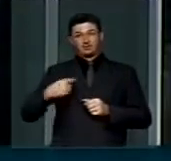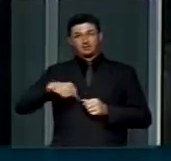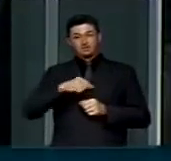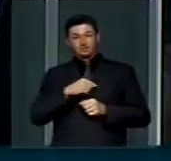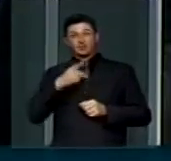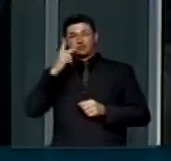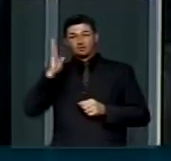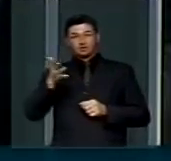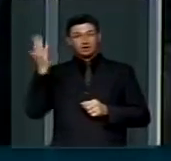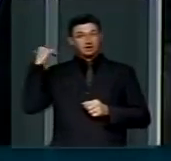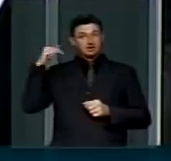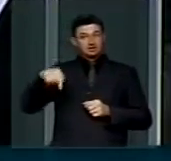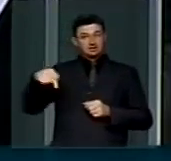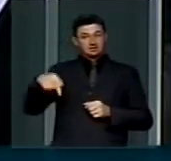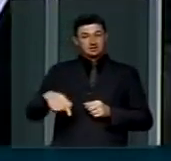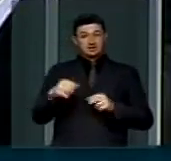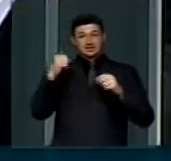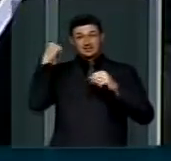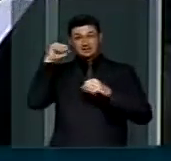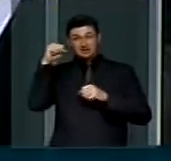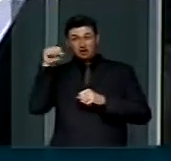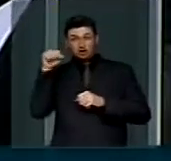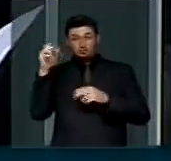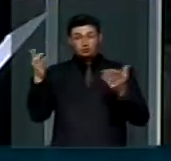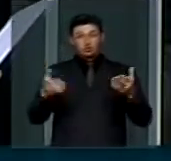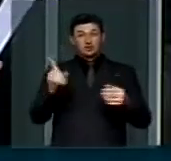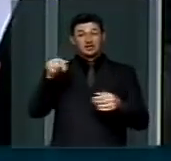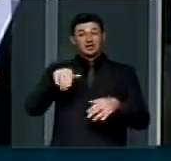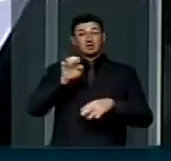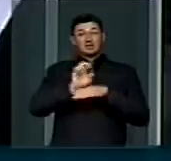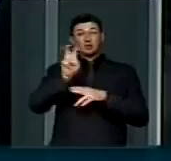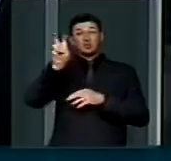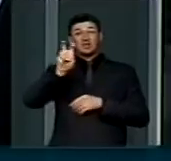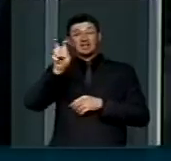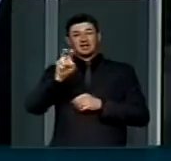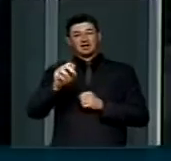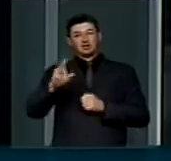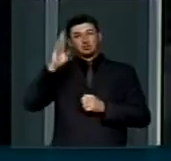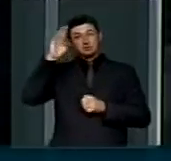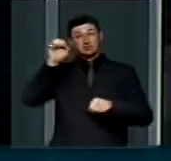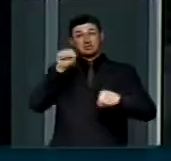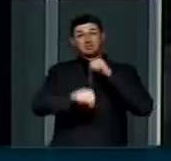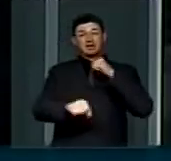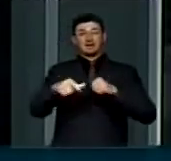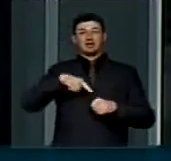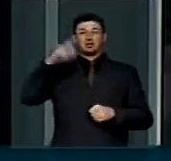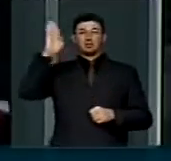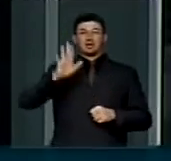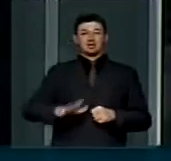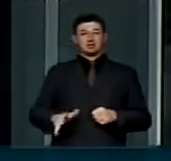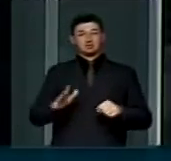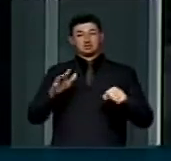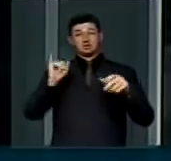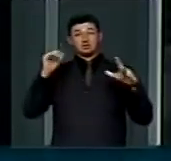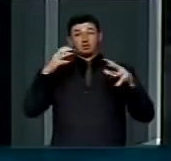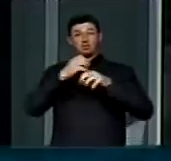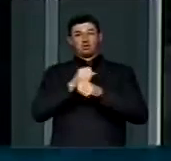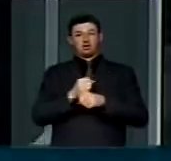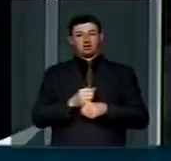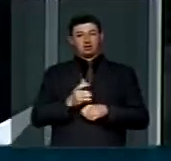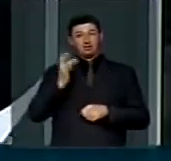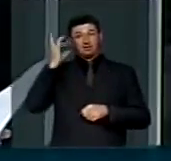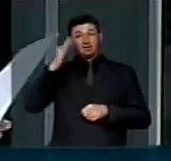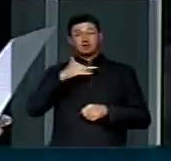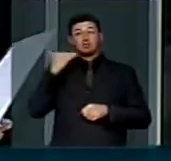anteriormente aqui na tribuna, Sergipe hoje é o 5º estado com maior número de homicídios do país. Proporcionalmente, é mais fácil